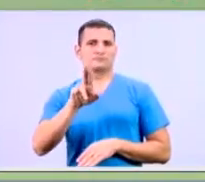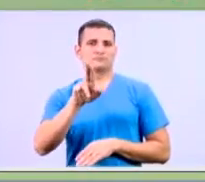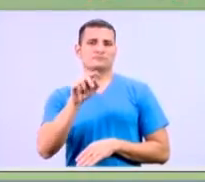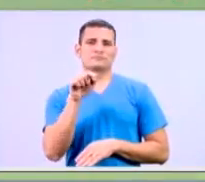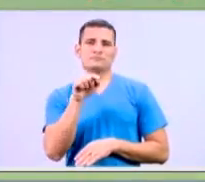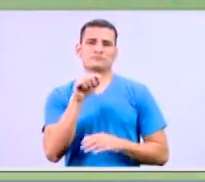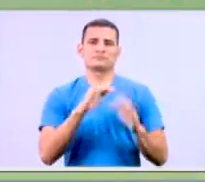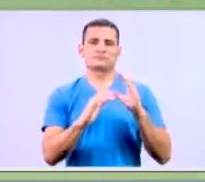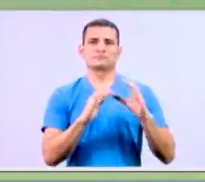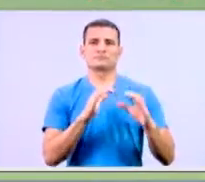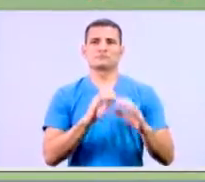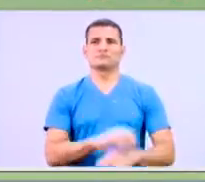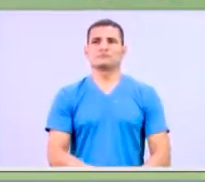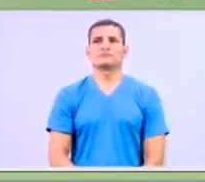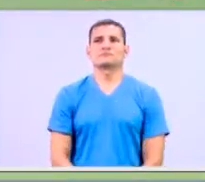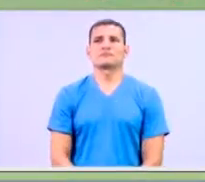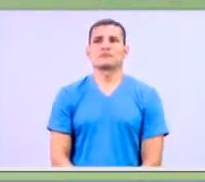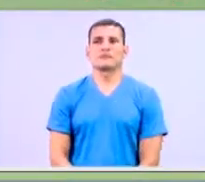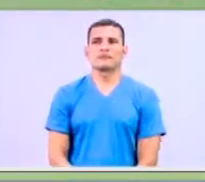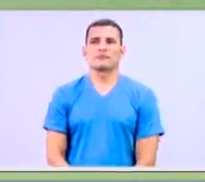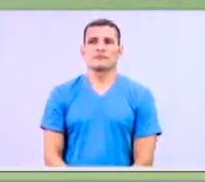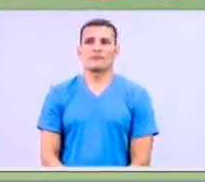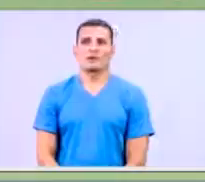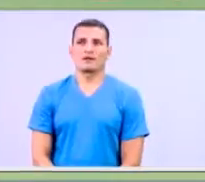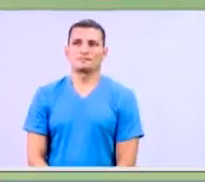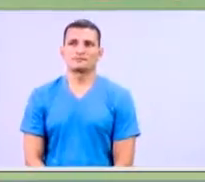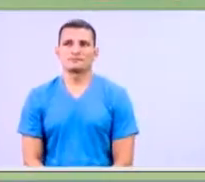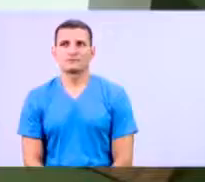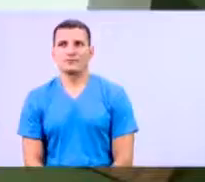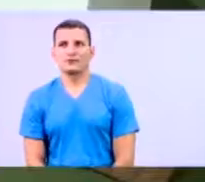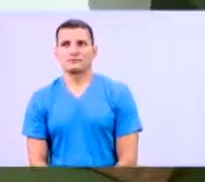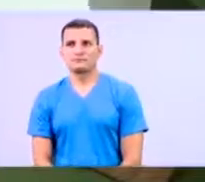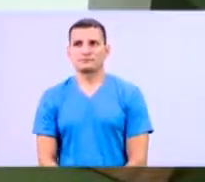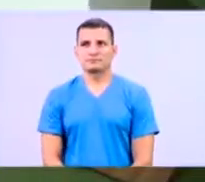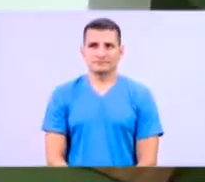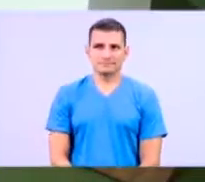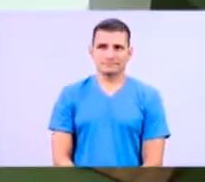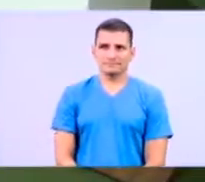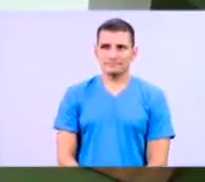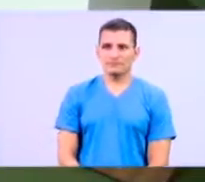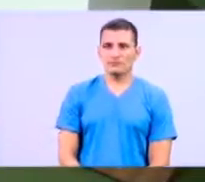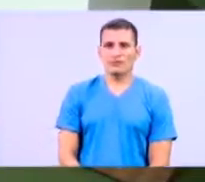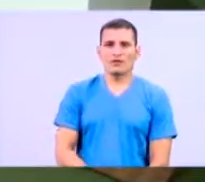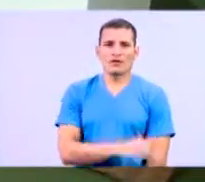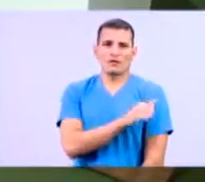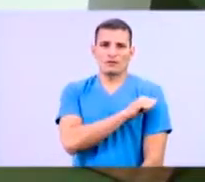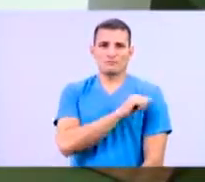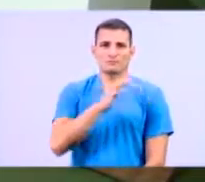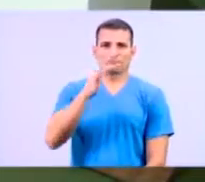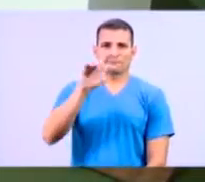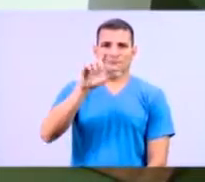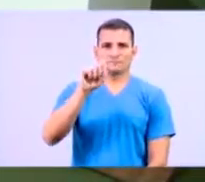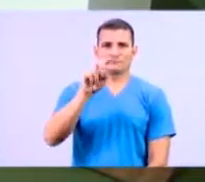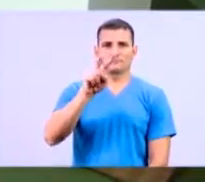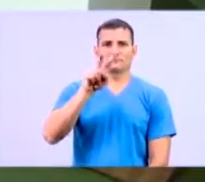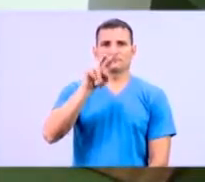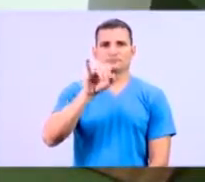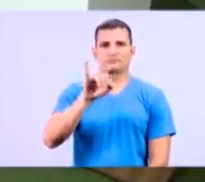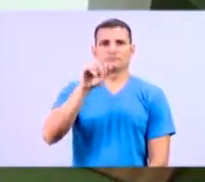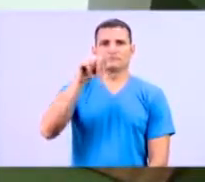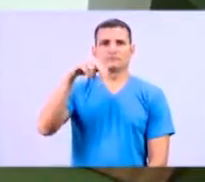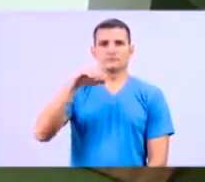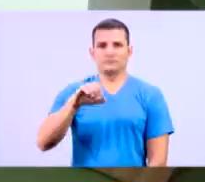comunicação? Professor, tivemos participação também, né? Tivemos sim. A aluna Flaviane, do Polo de Candeias,